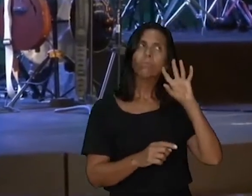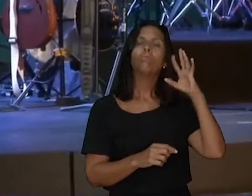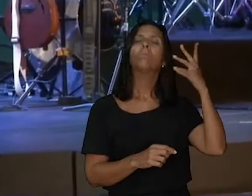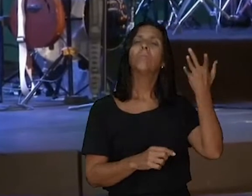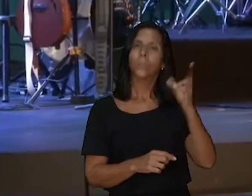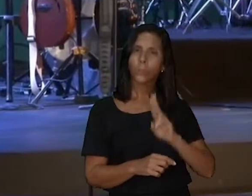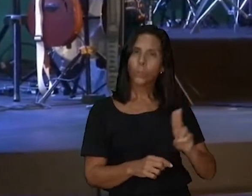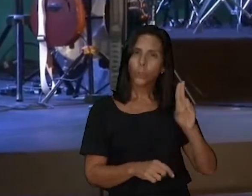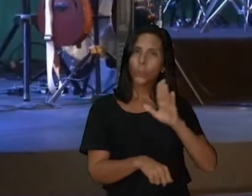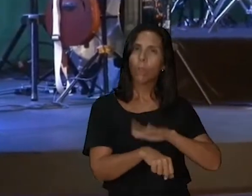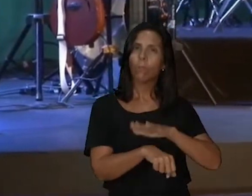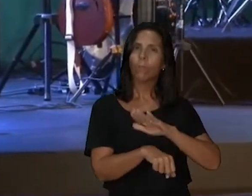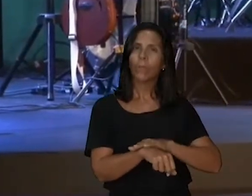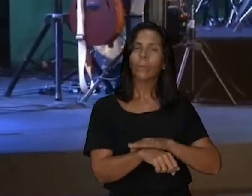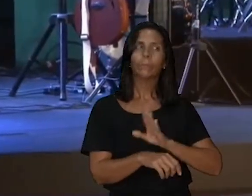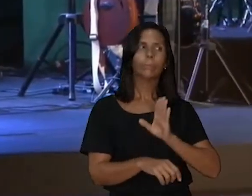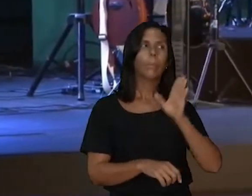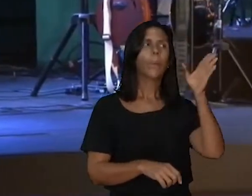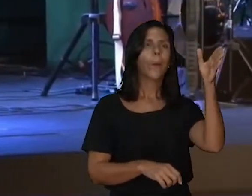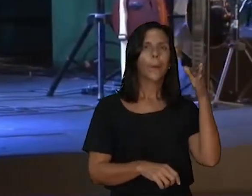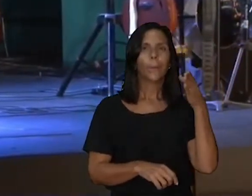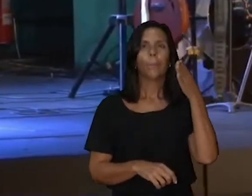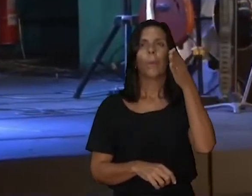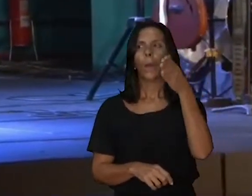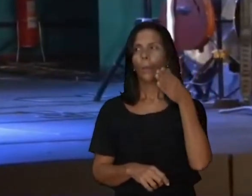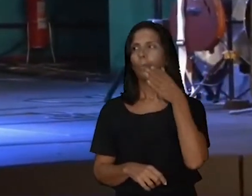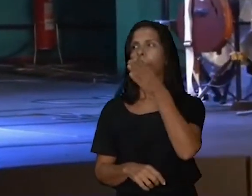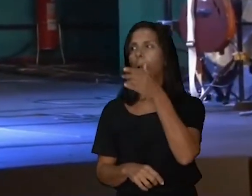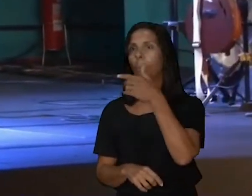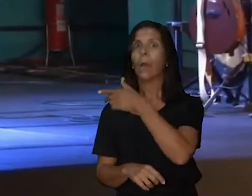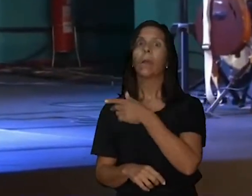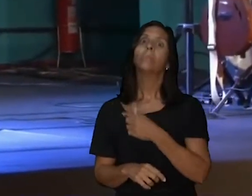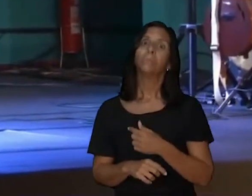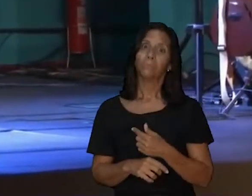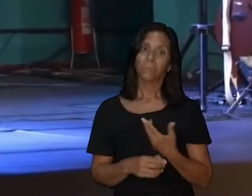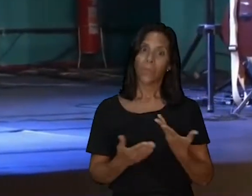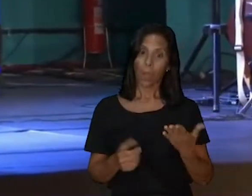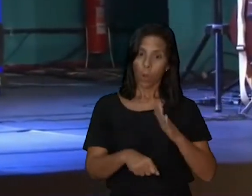teria que sair da igreja para investir em missões.